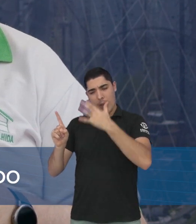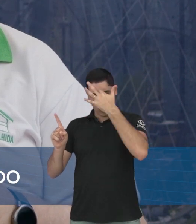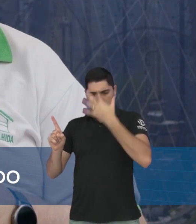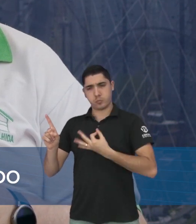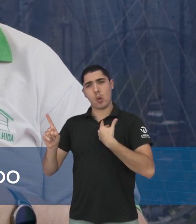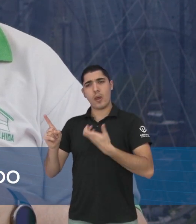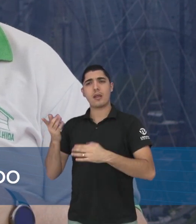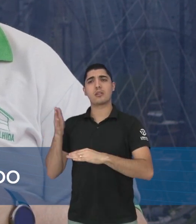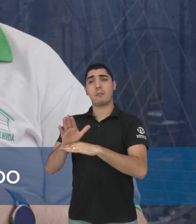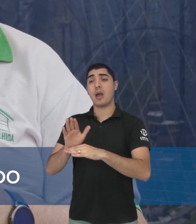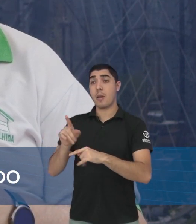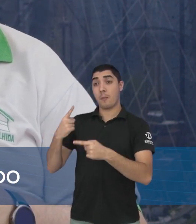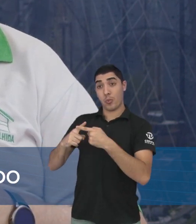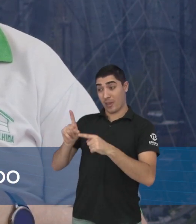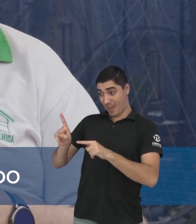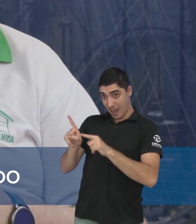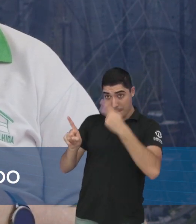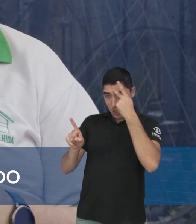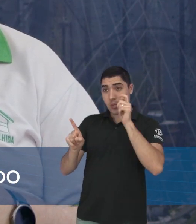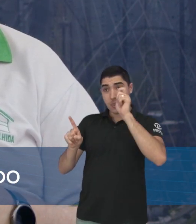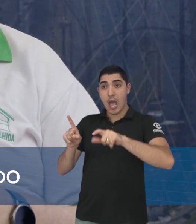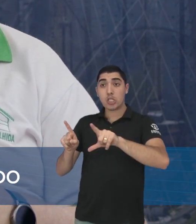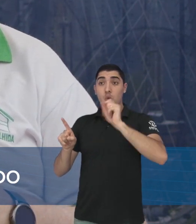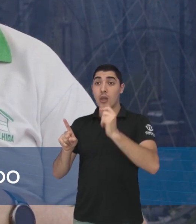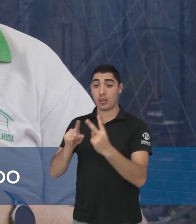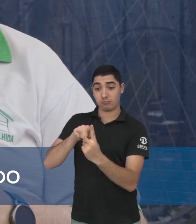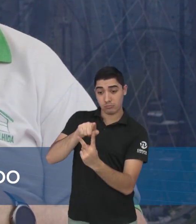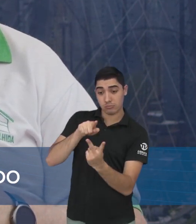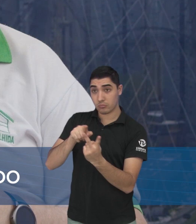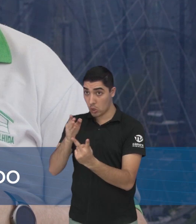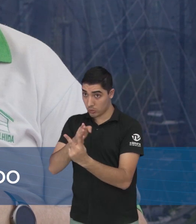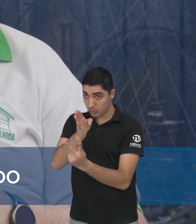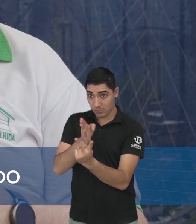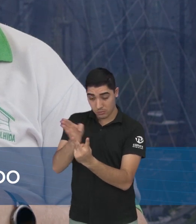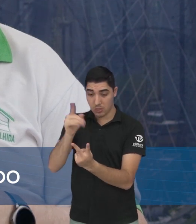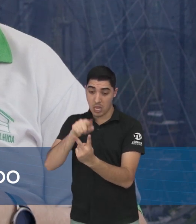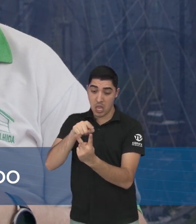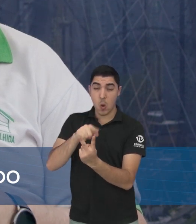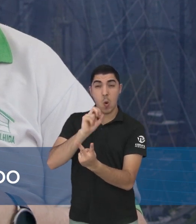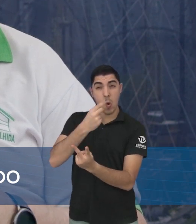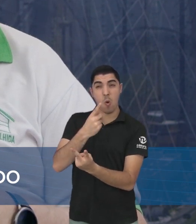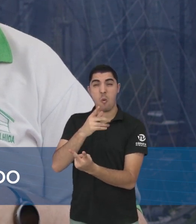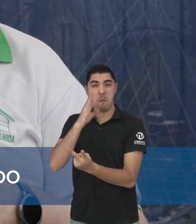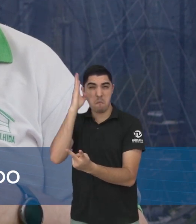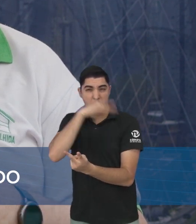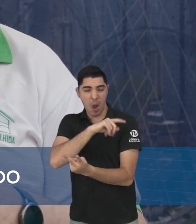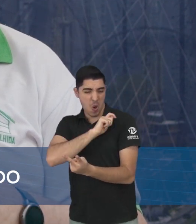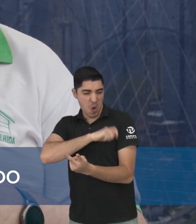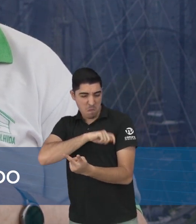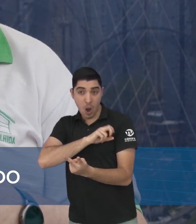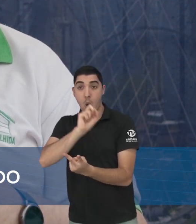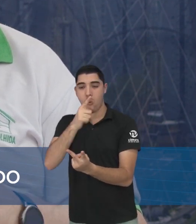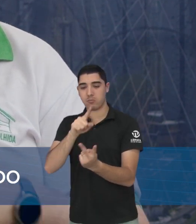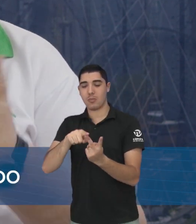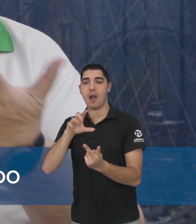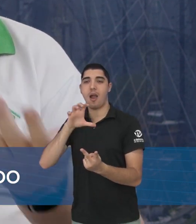duas opções, ou o ódio ou o amor, e ela optou pelo amor, e esse amor ele veio